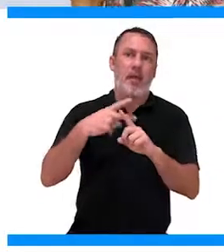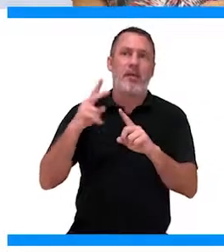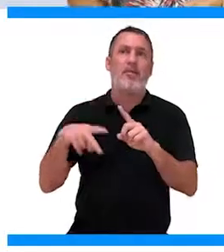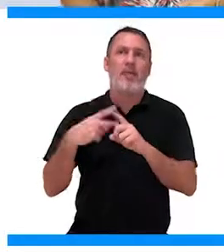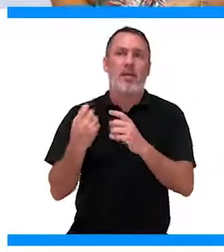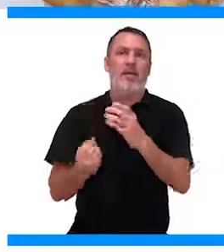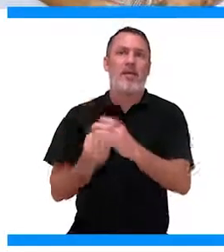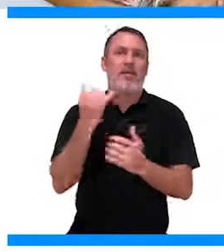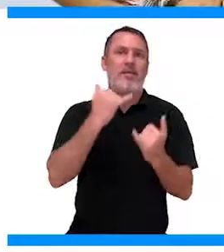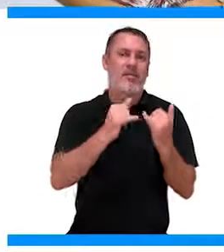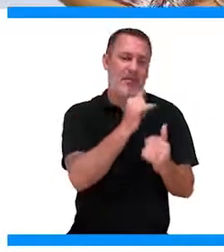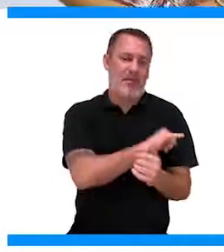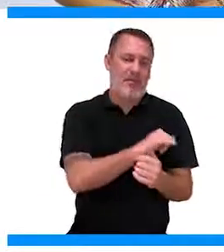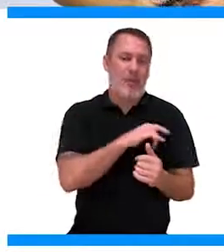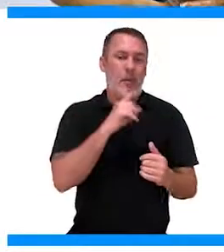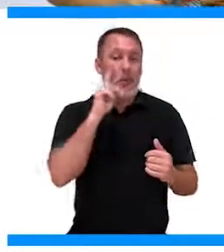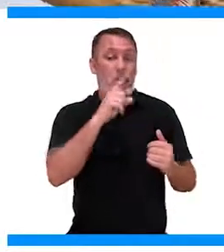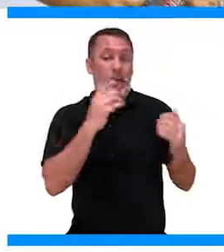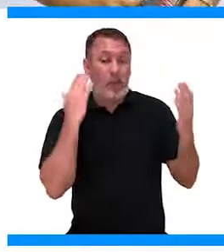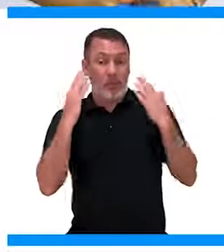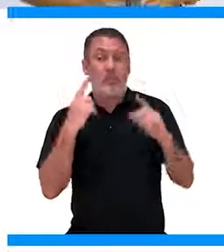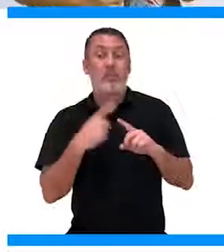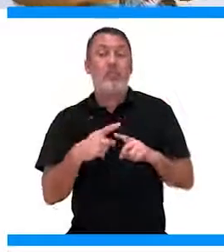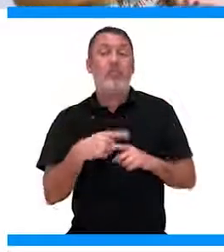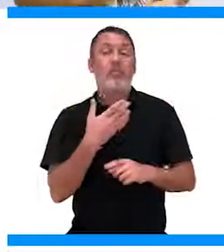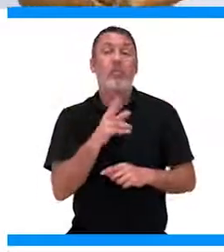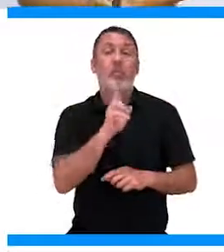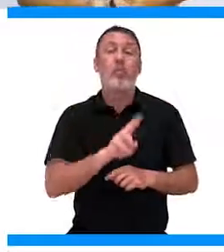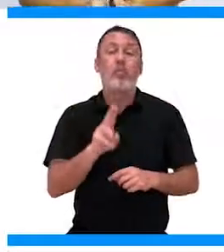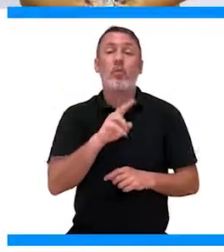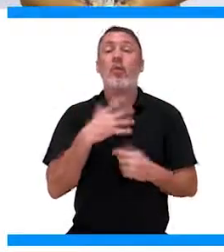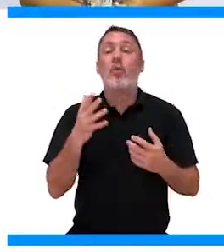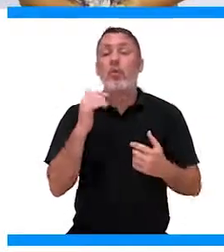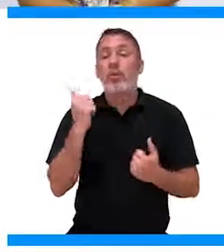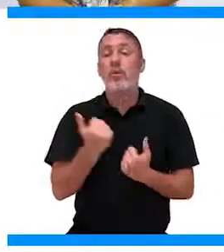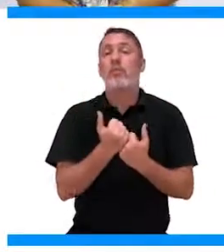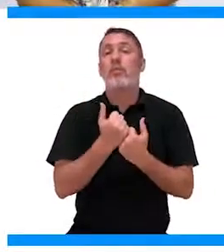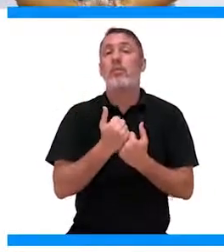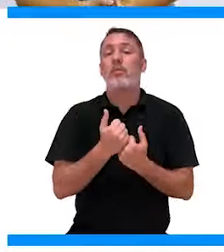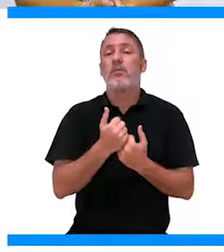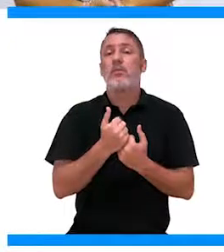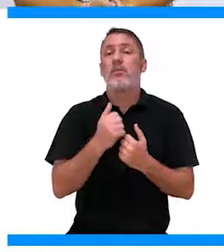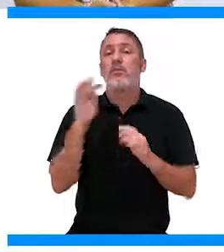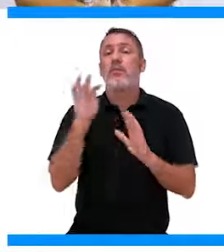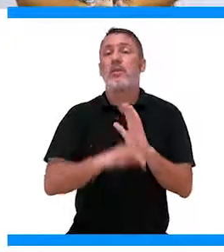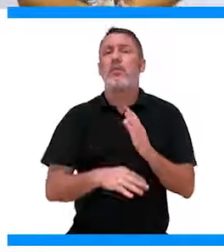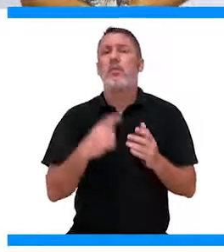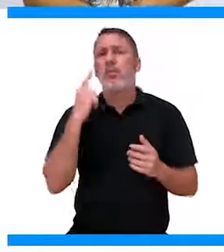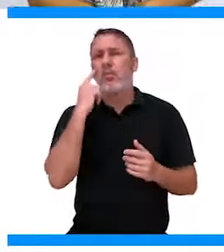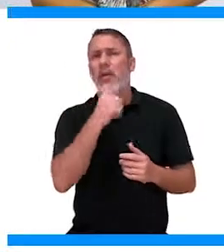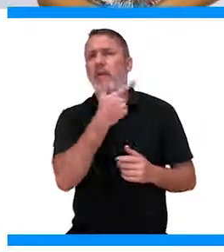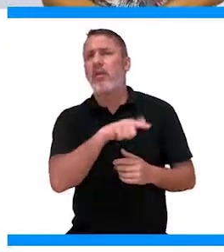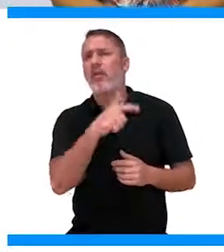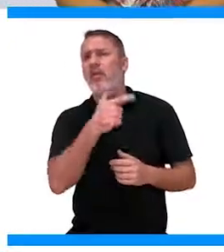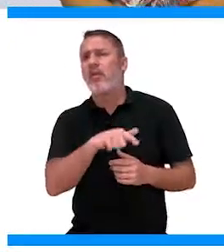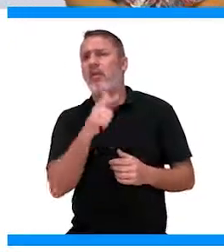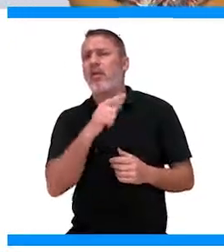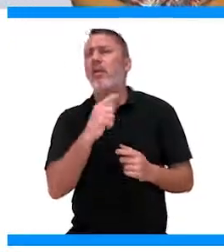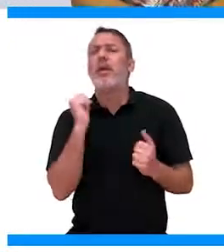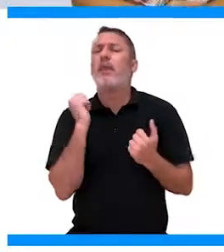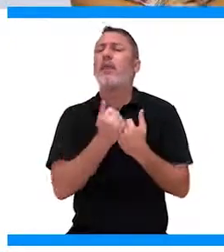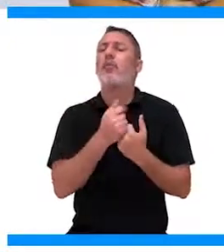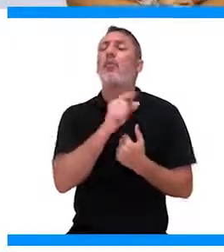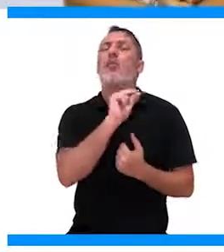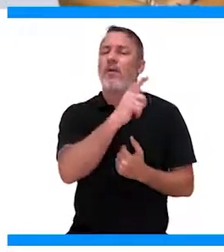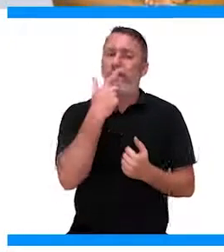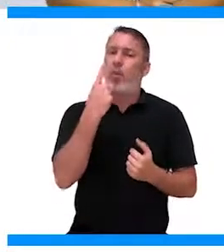e mais promete. Então, nesse caso, a gente tem que observar aí qual é o recurso que é utilizado no texto, né? Eu